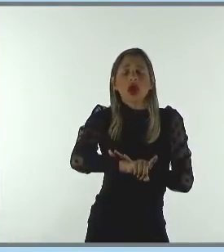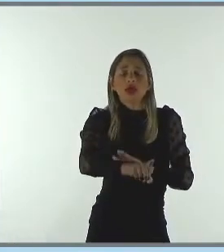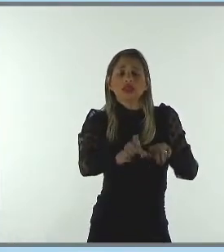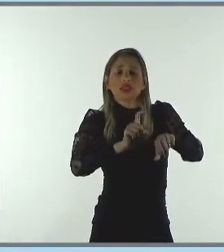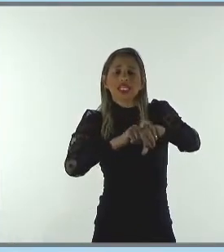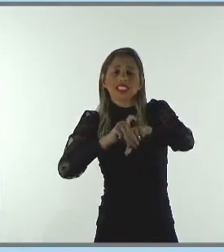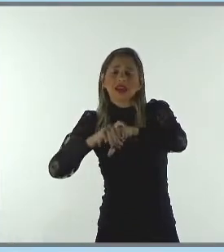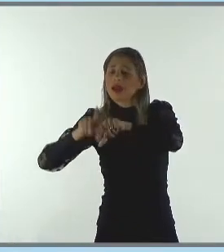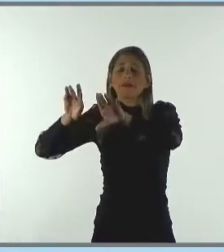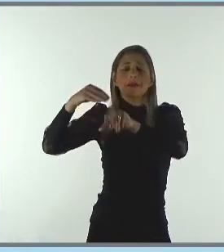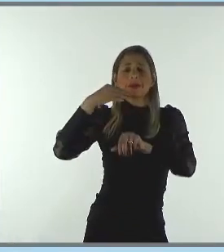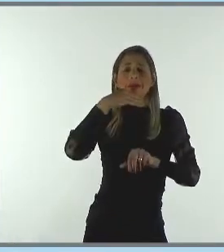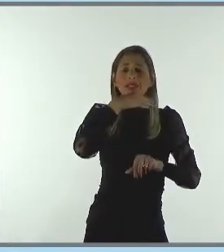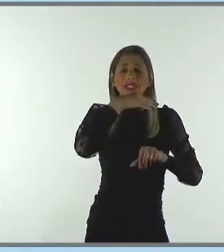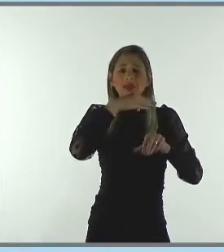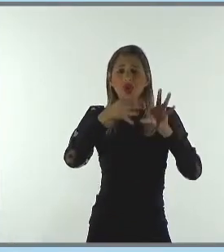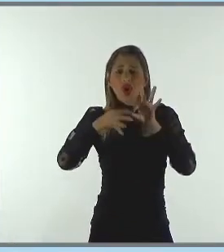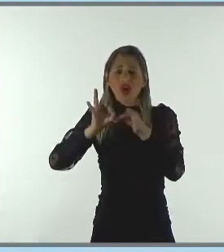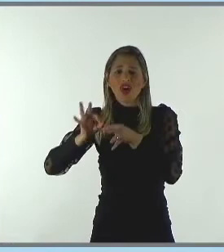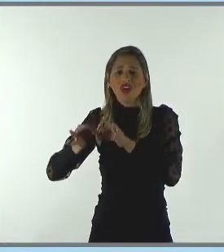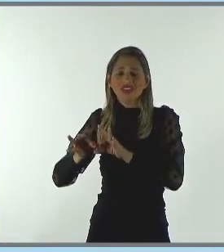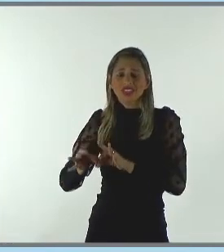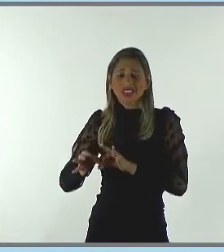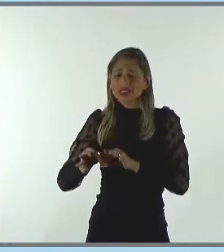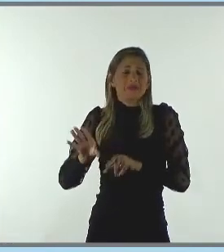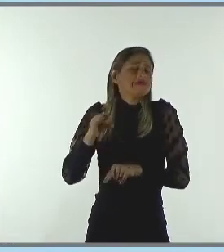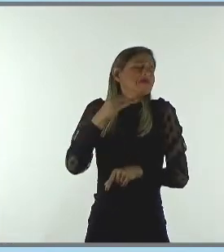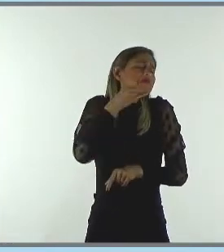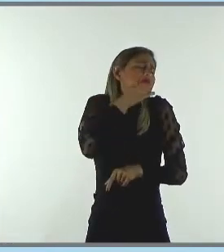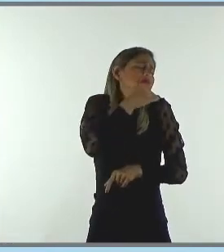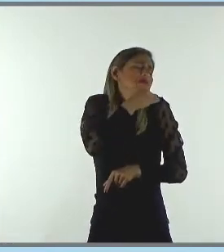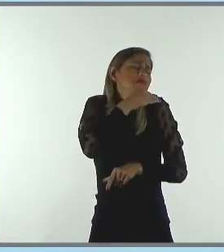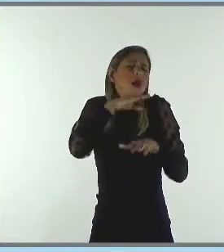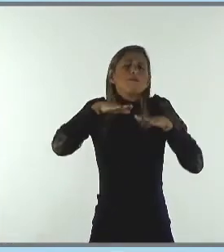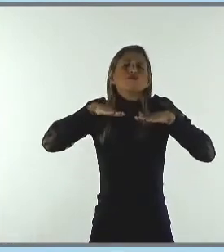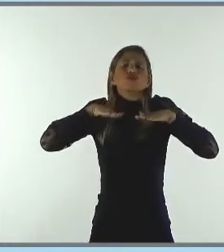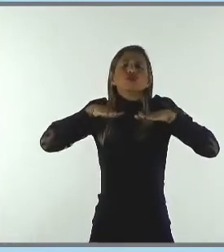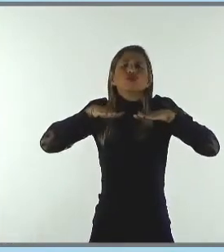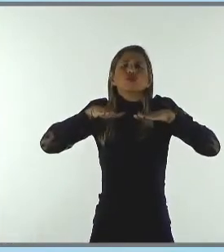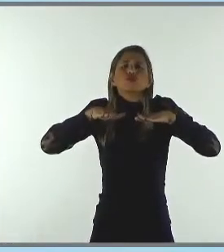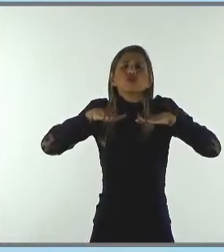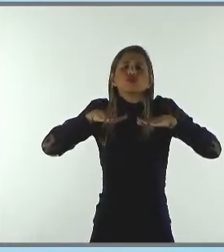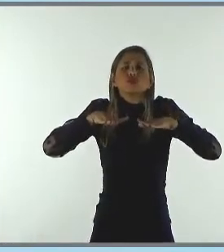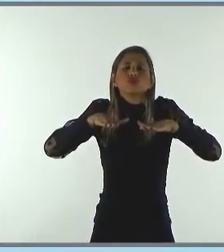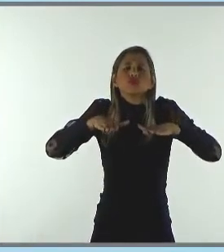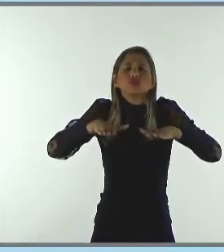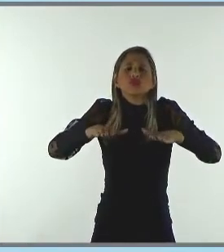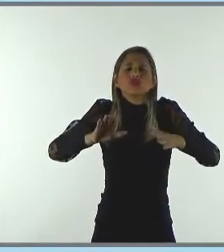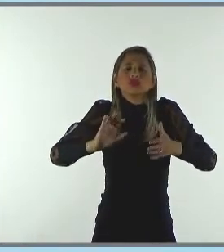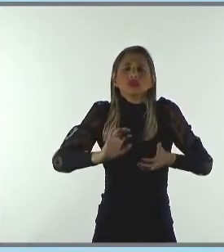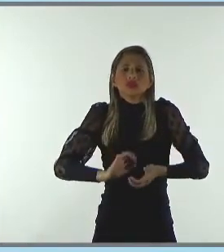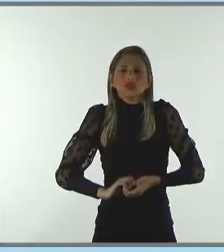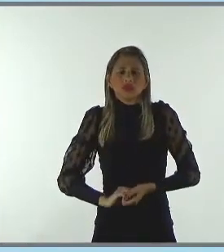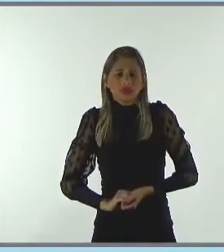nem o percebe oficina, nem o percebe gráfica de seu sustento. O que